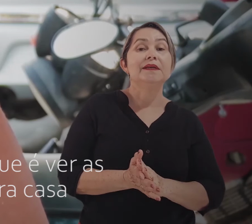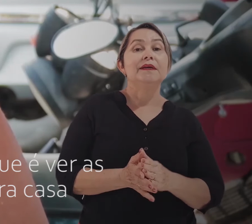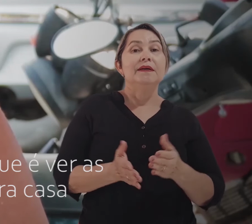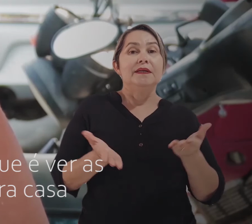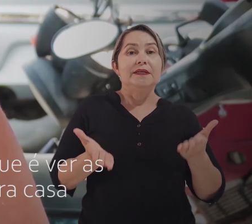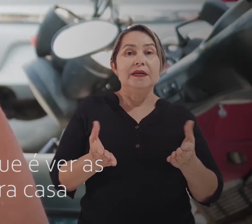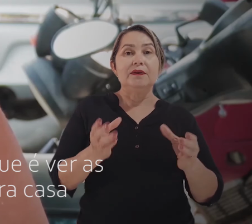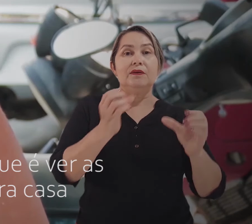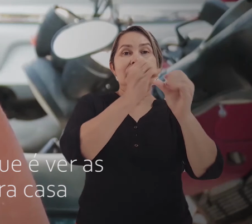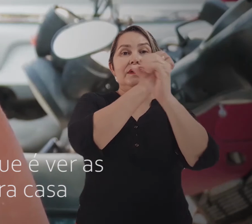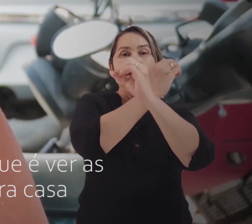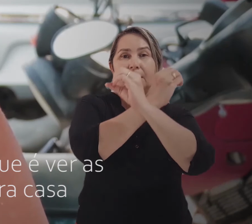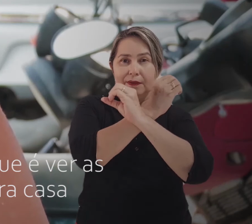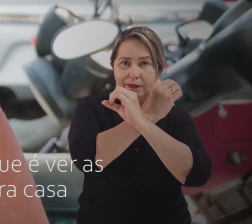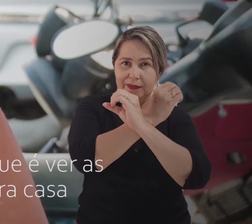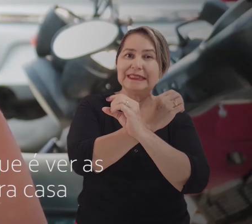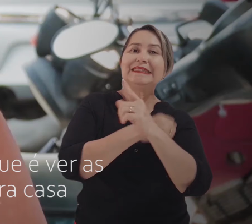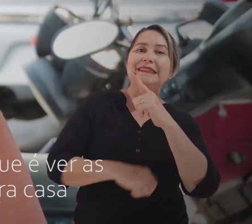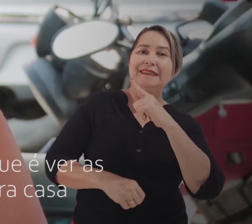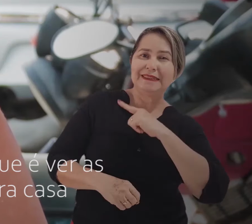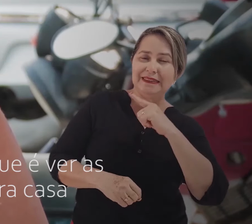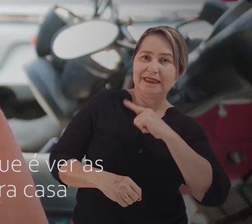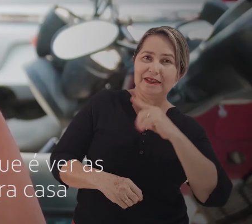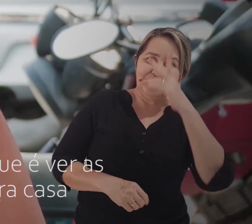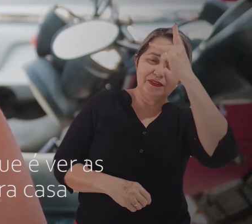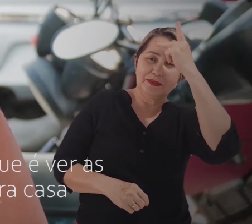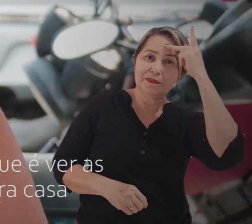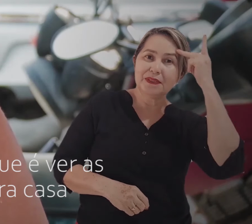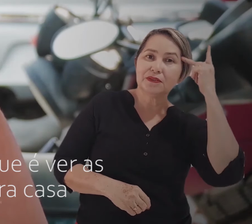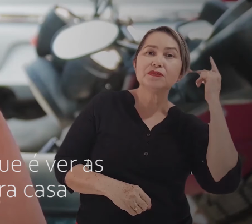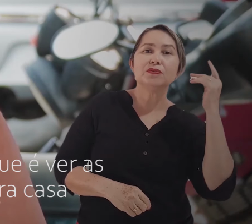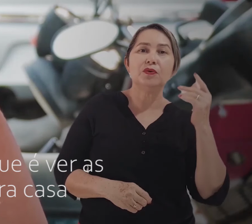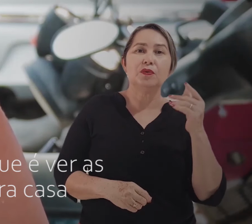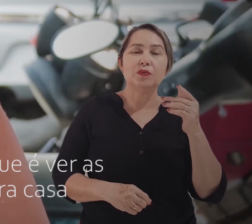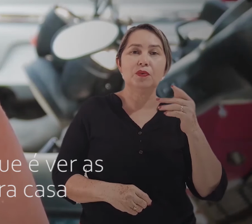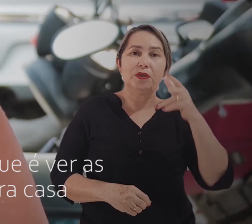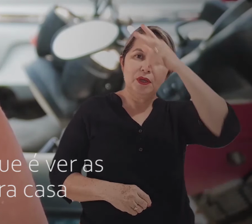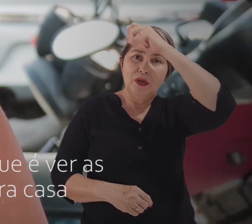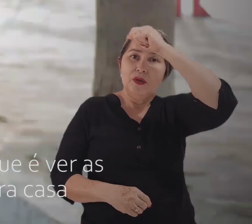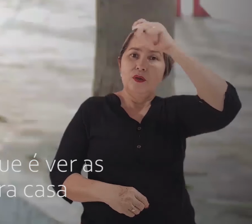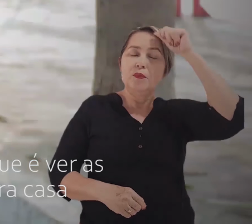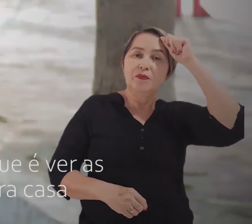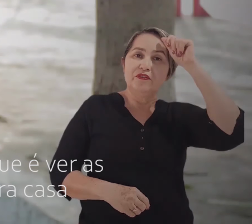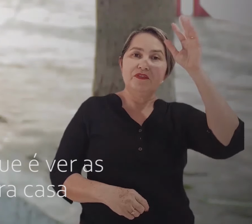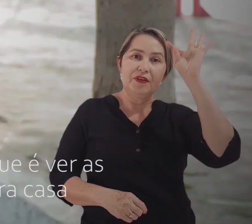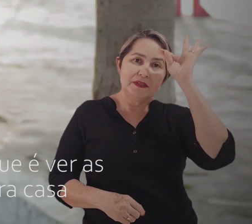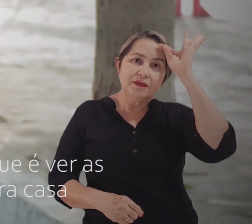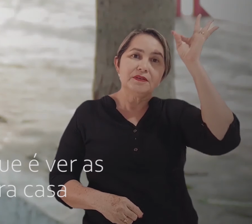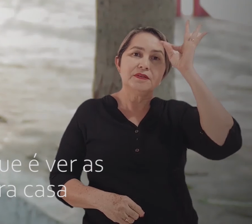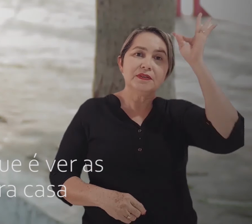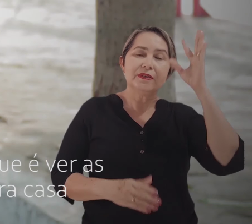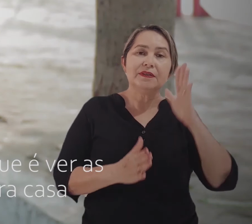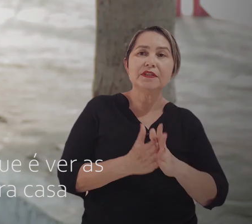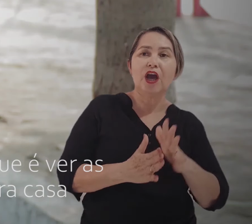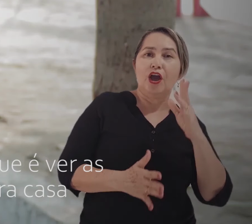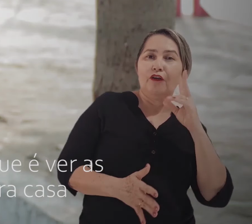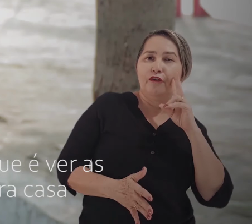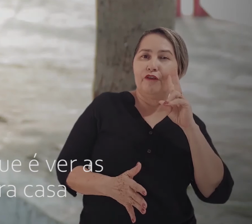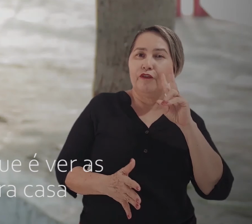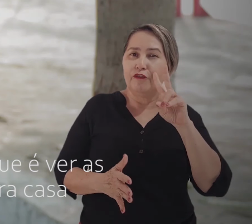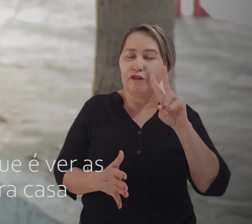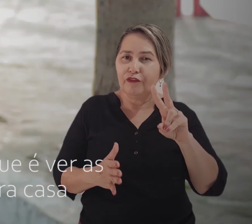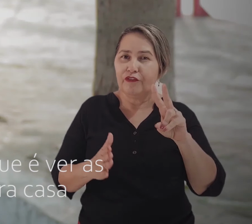aqui, teve muitos moradores que o Tião, né? Teve que ver as casas, eles